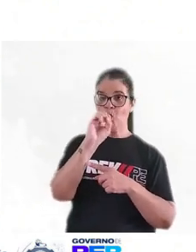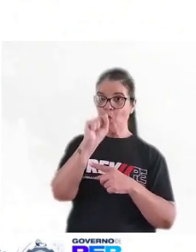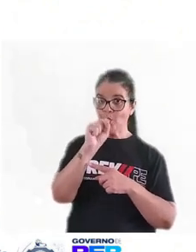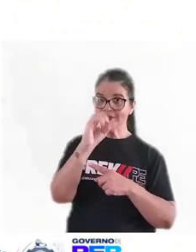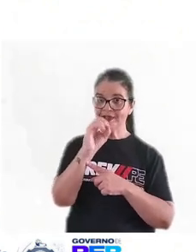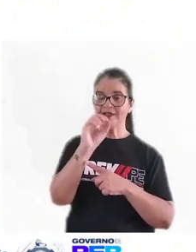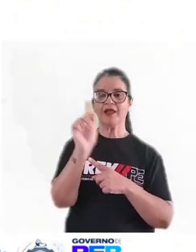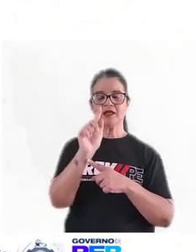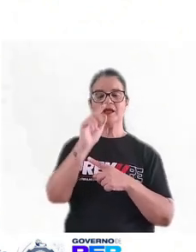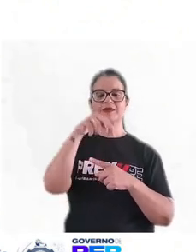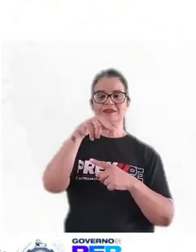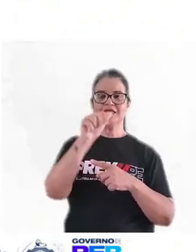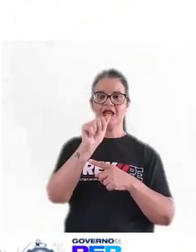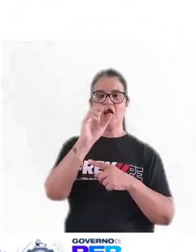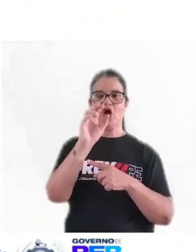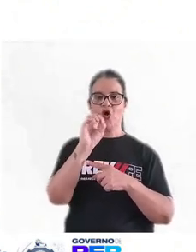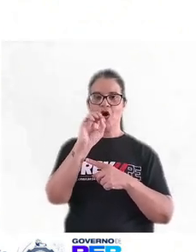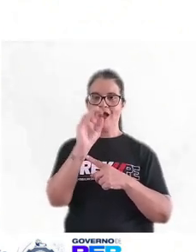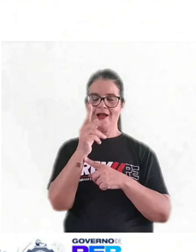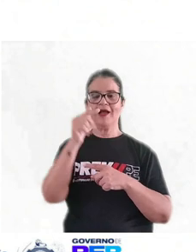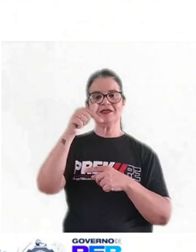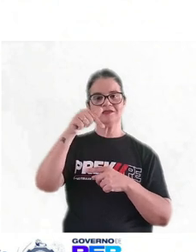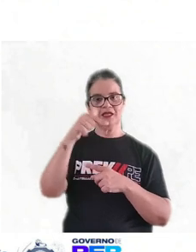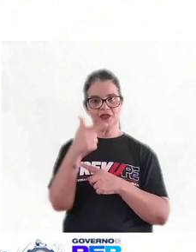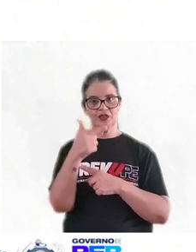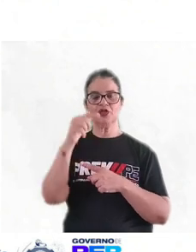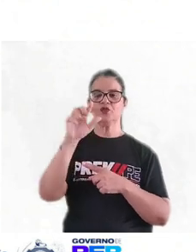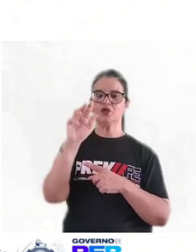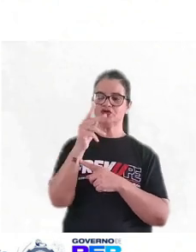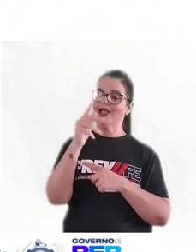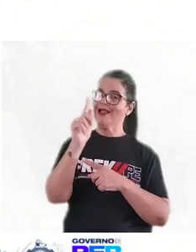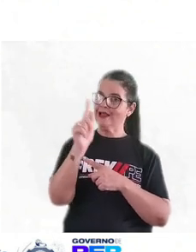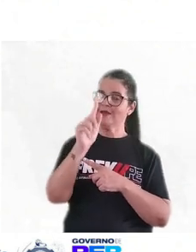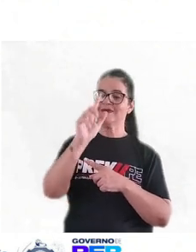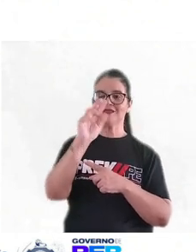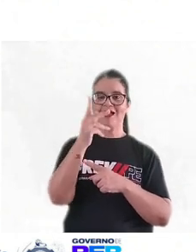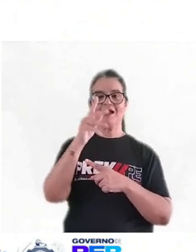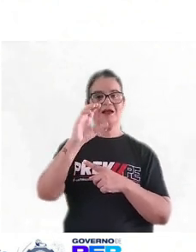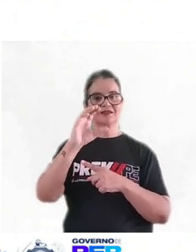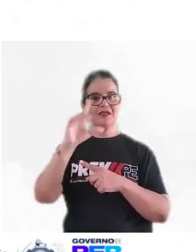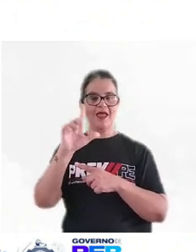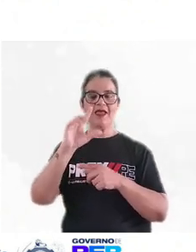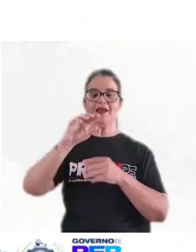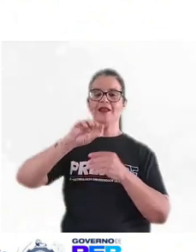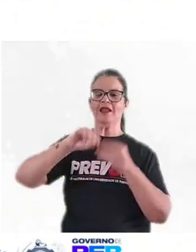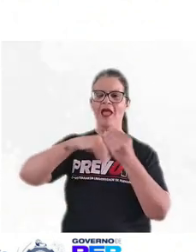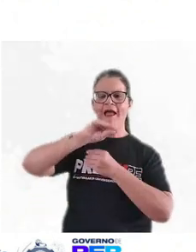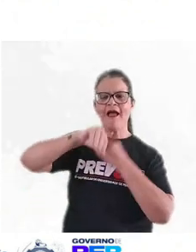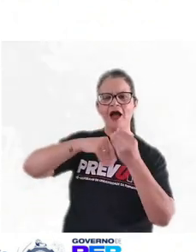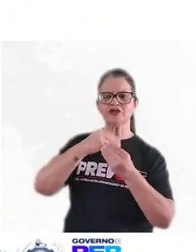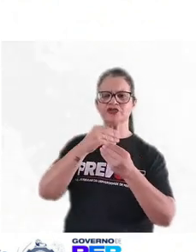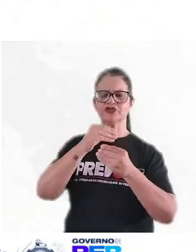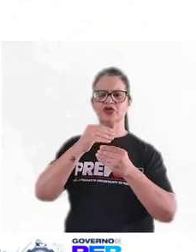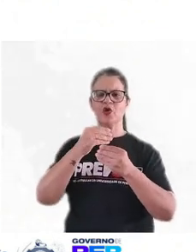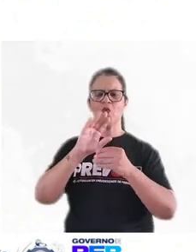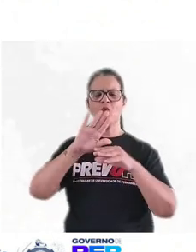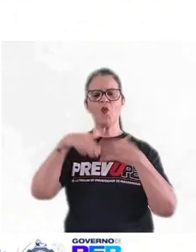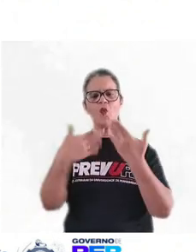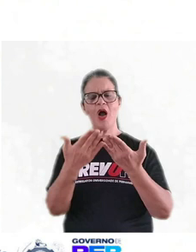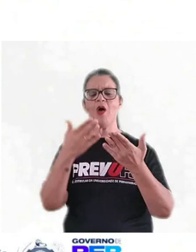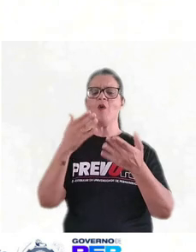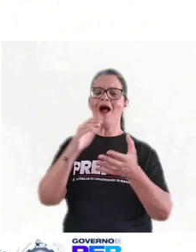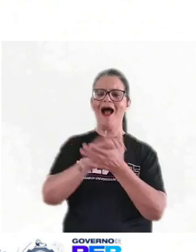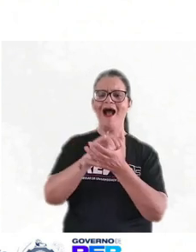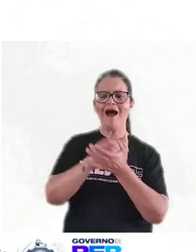Se 80 gramas de NaOH e 72 gramas de HCl reagem, qual é a